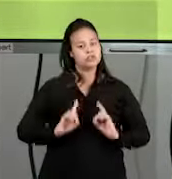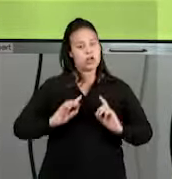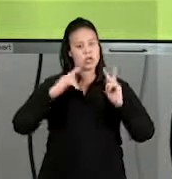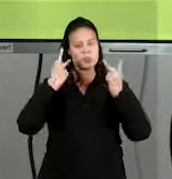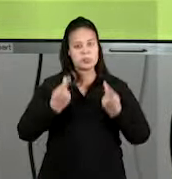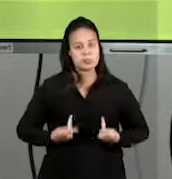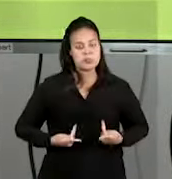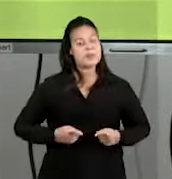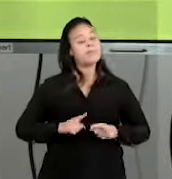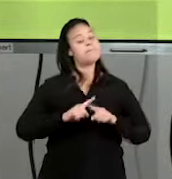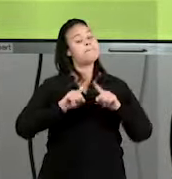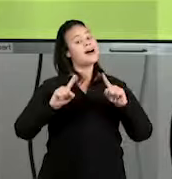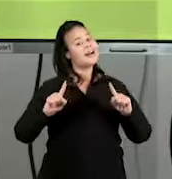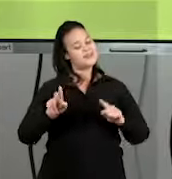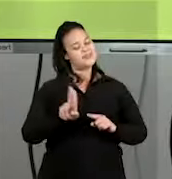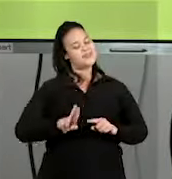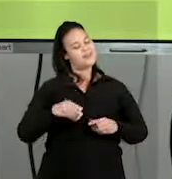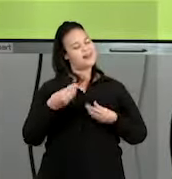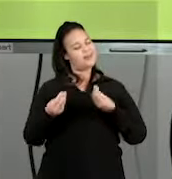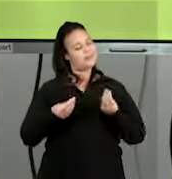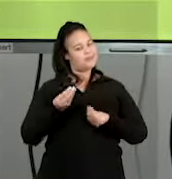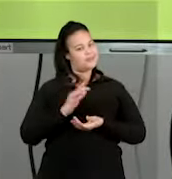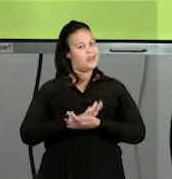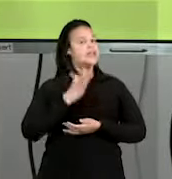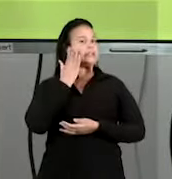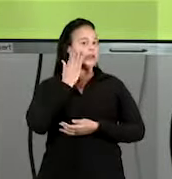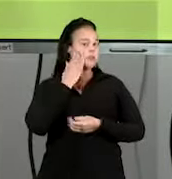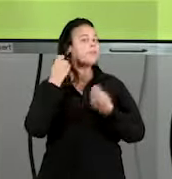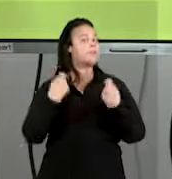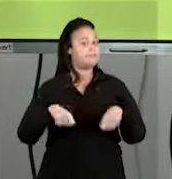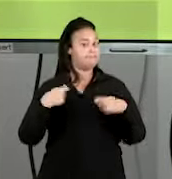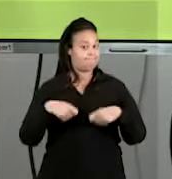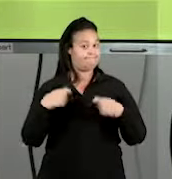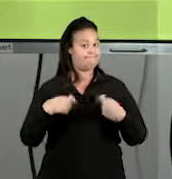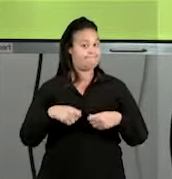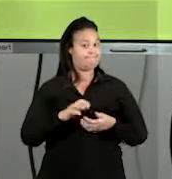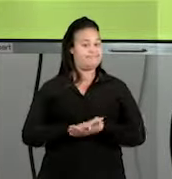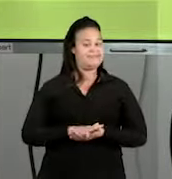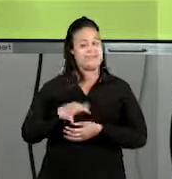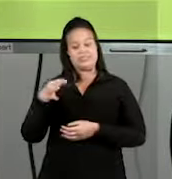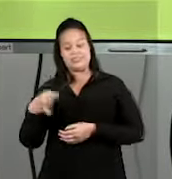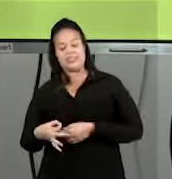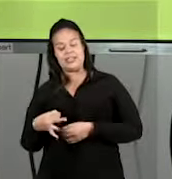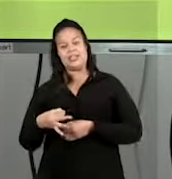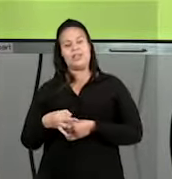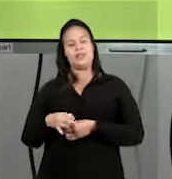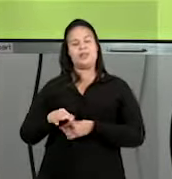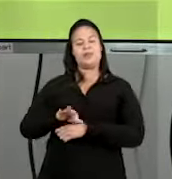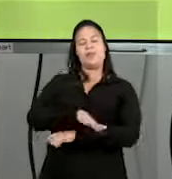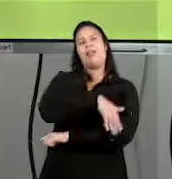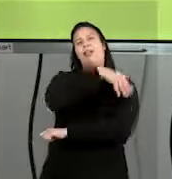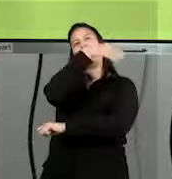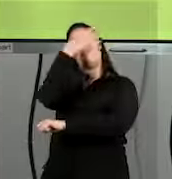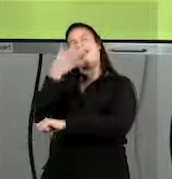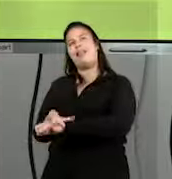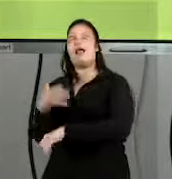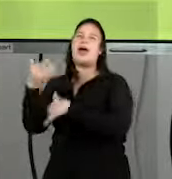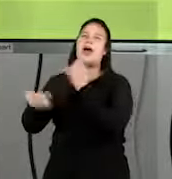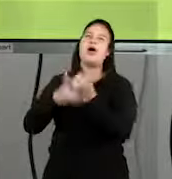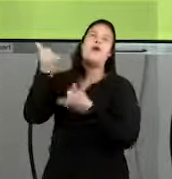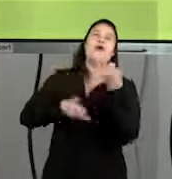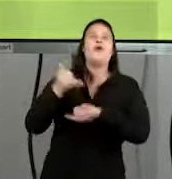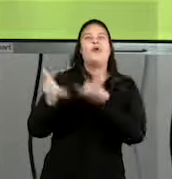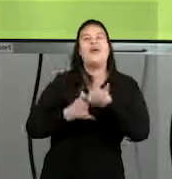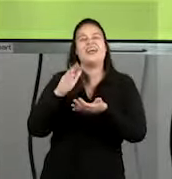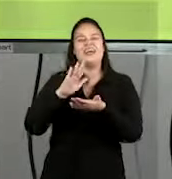mas nós temos que saber utilizar os nossos direitos. Também não é certo você passar o tempo todo no lazer, não estudar,